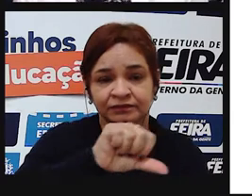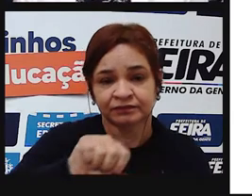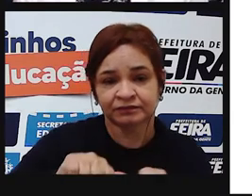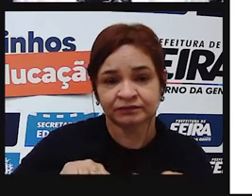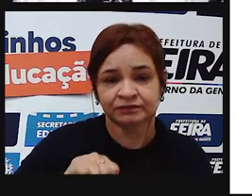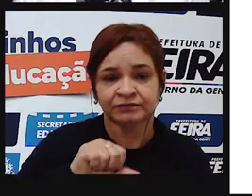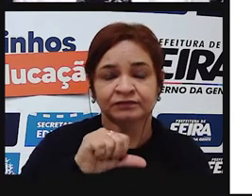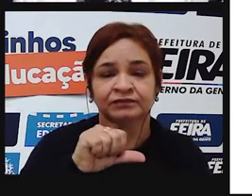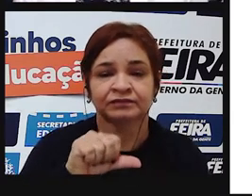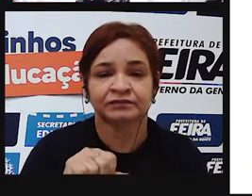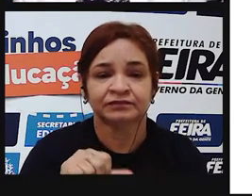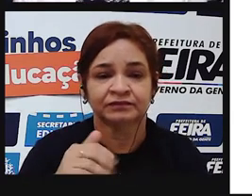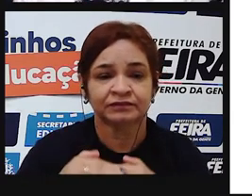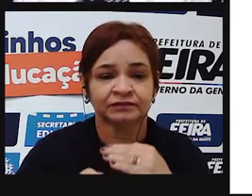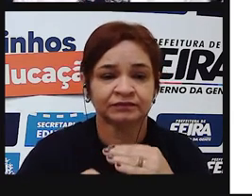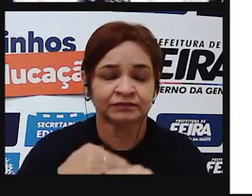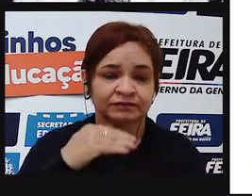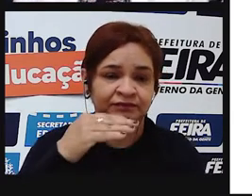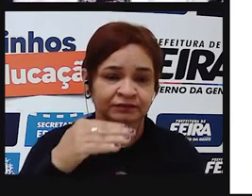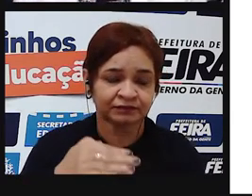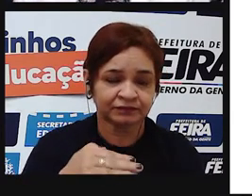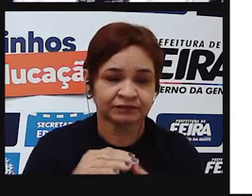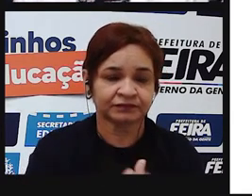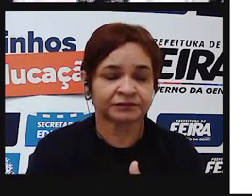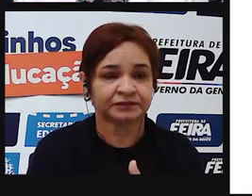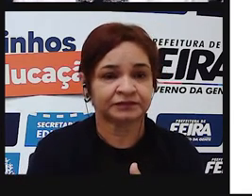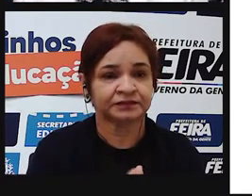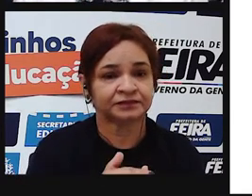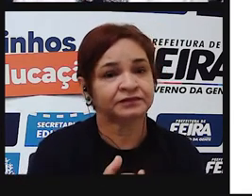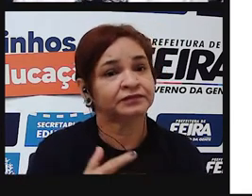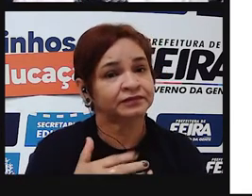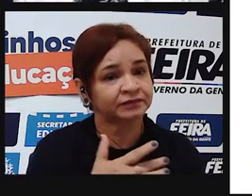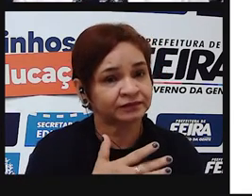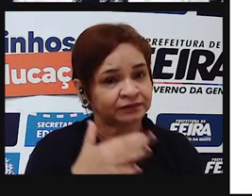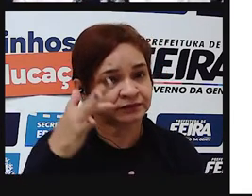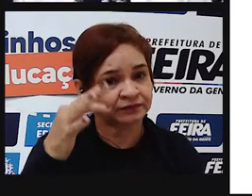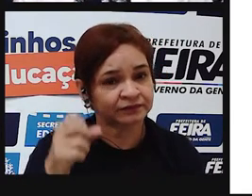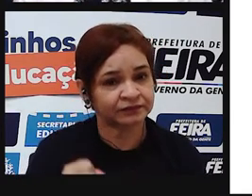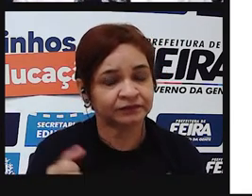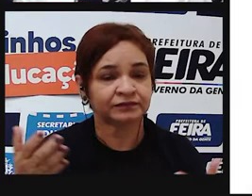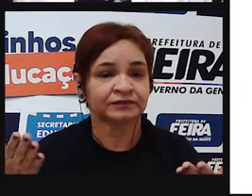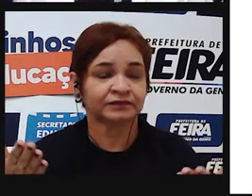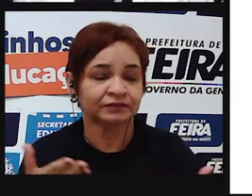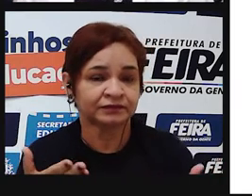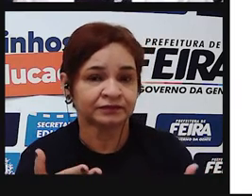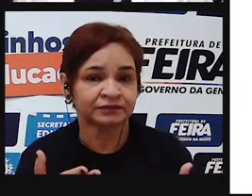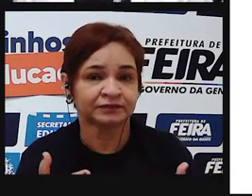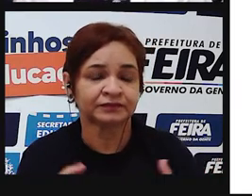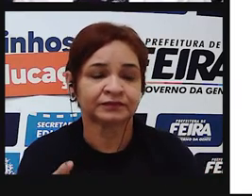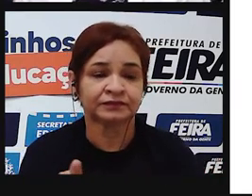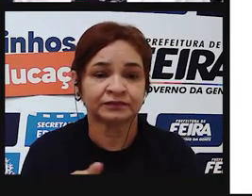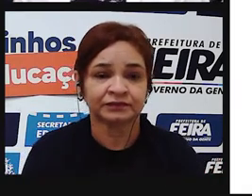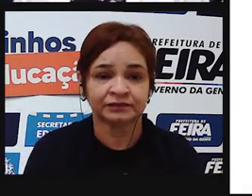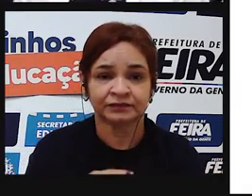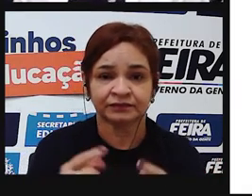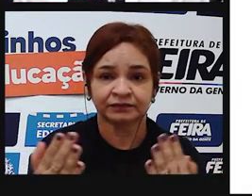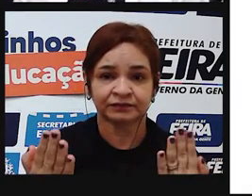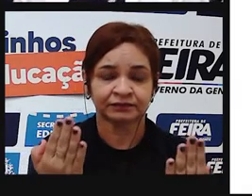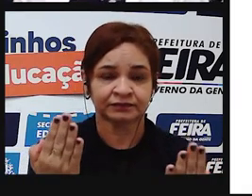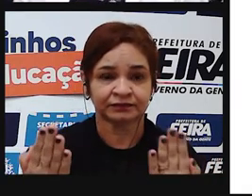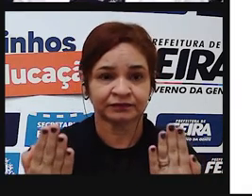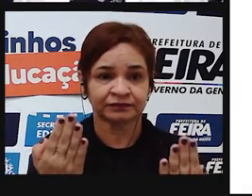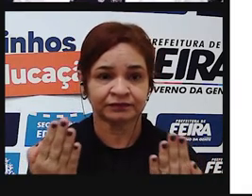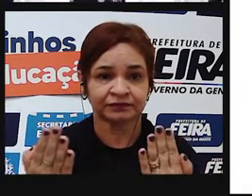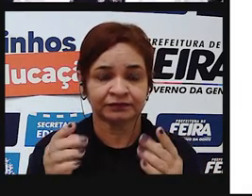transformando com o passar dos anos nessa grande cidade que ela é hoje. E aí eu trouxe para vocês algumas imagens